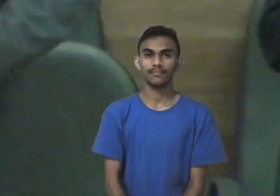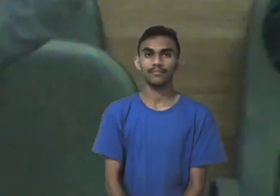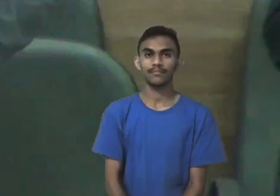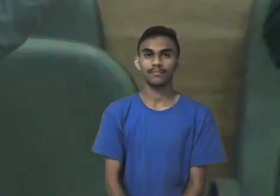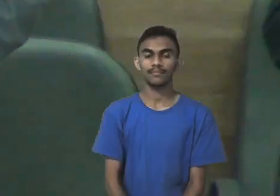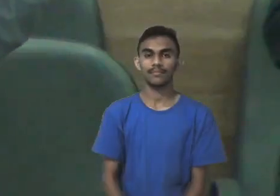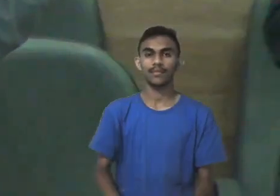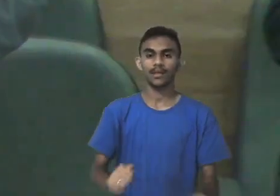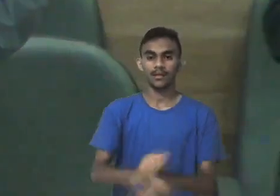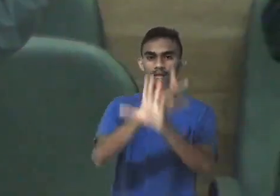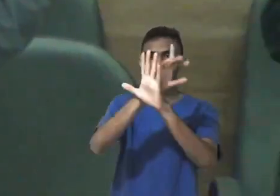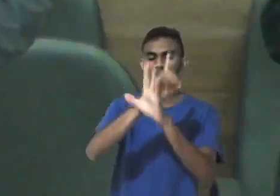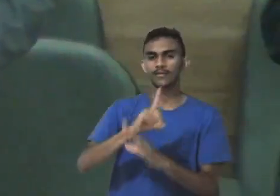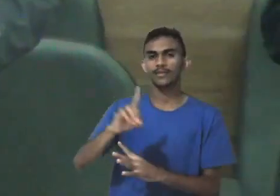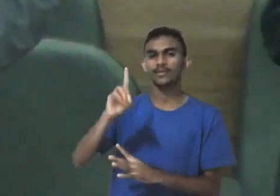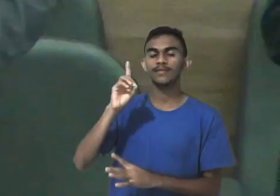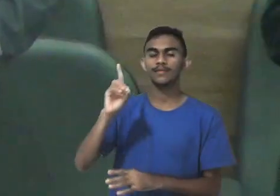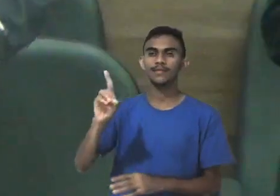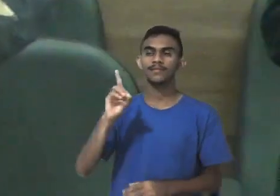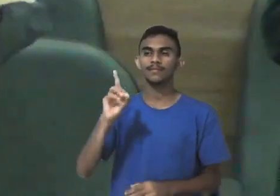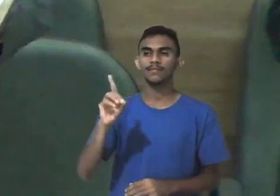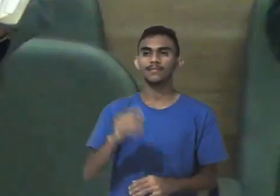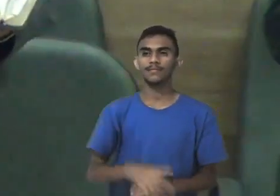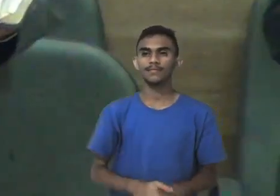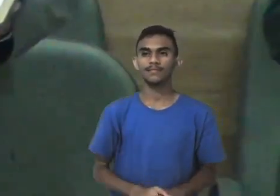louvor. Glória a Jesus.